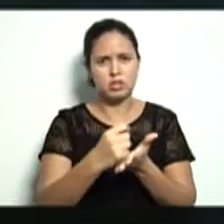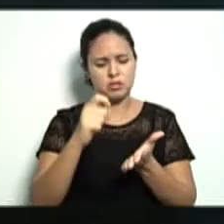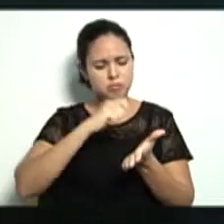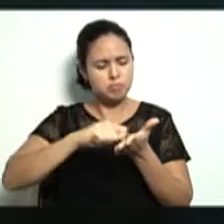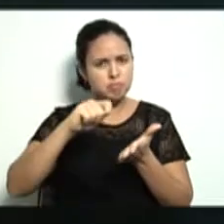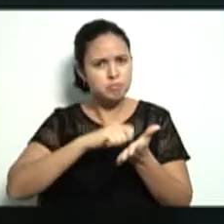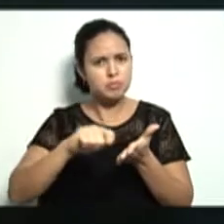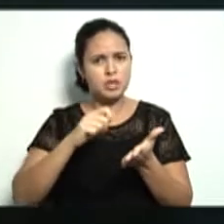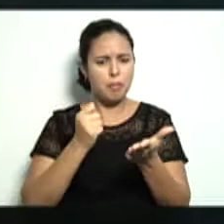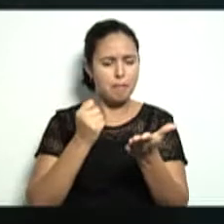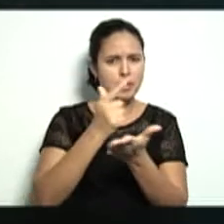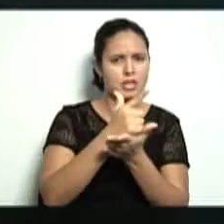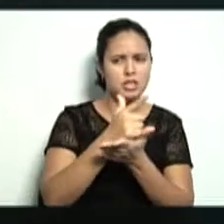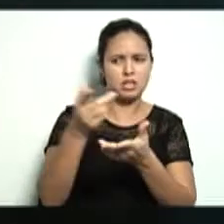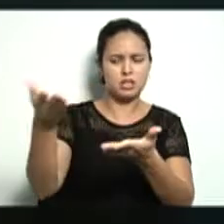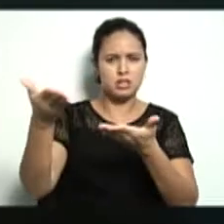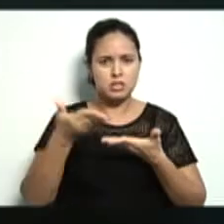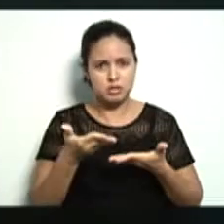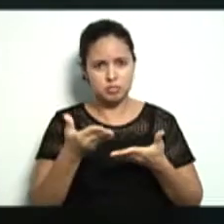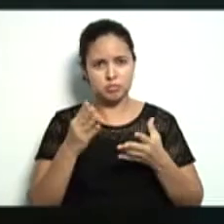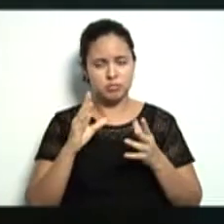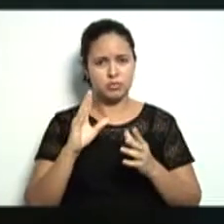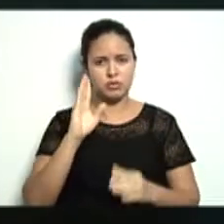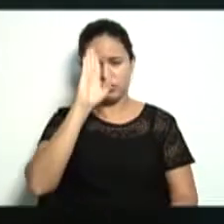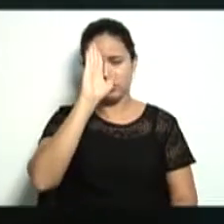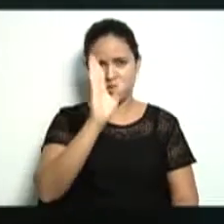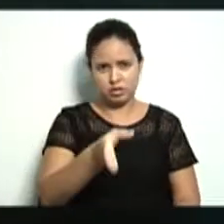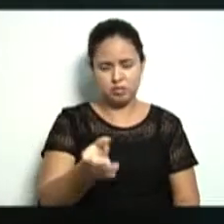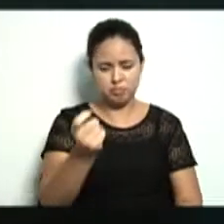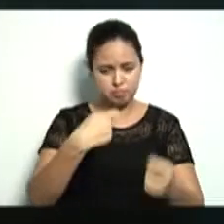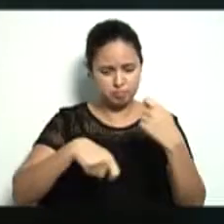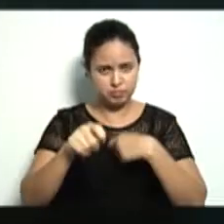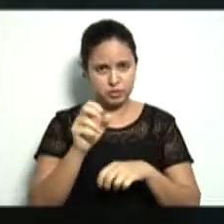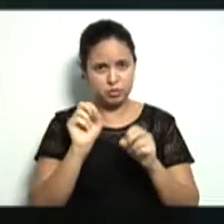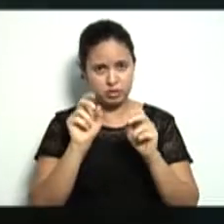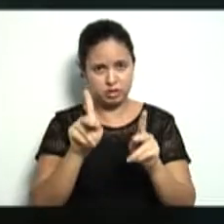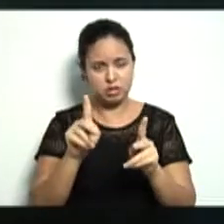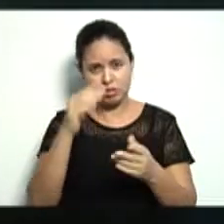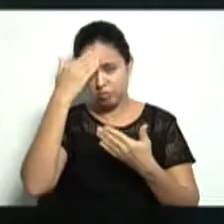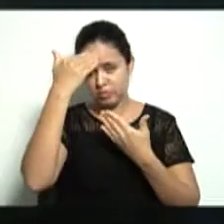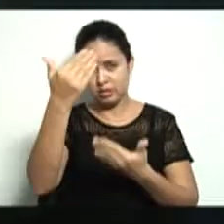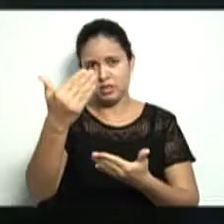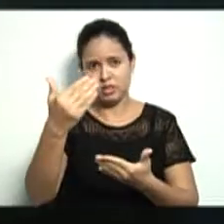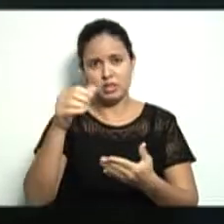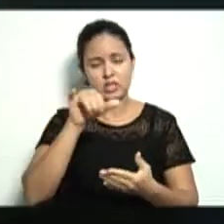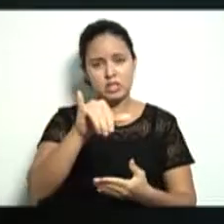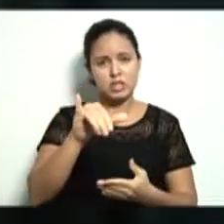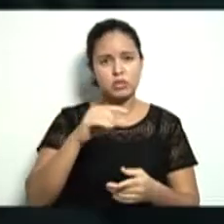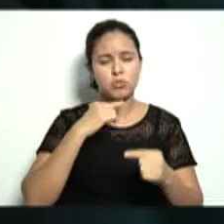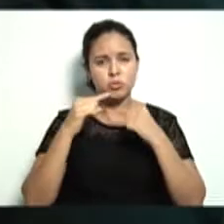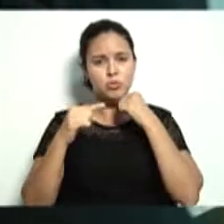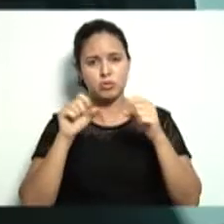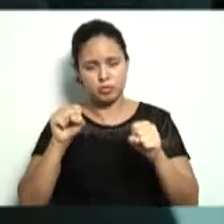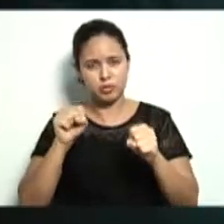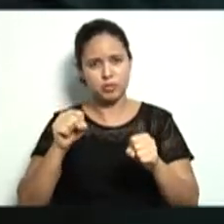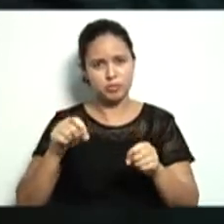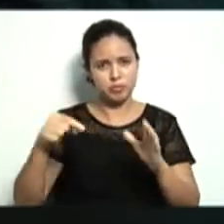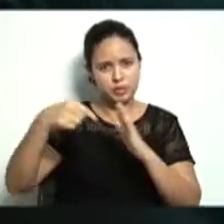receber direto para o financeiro, ok? Bom, pessoal, muito obrigado. Qualquer dúvida eu estarei aqui para orientá-lo, certo?